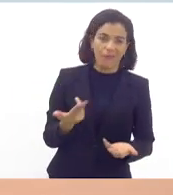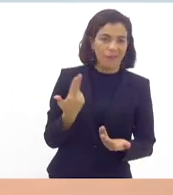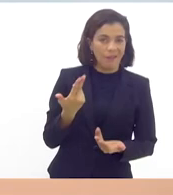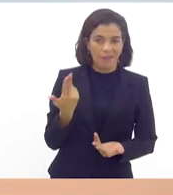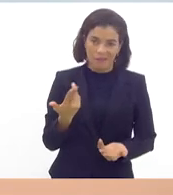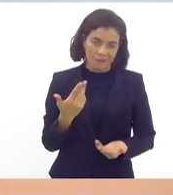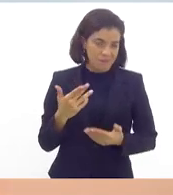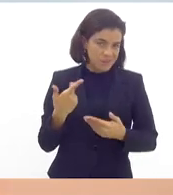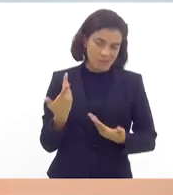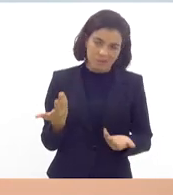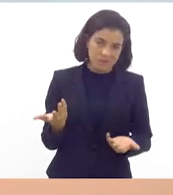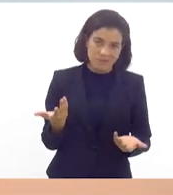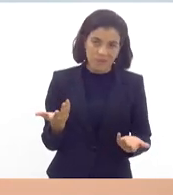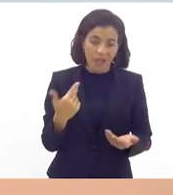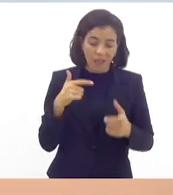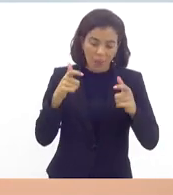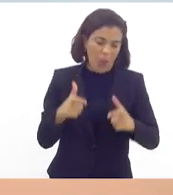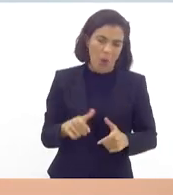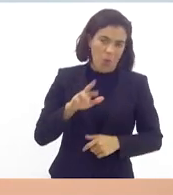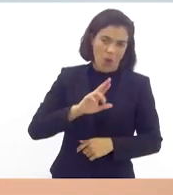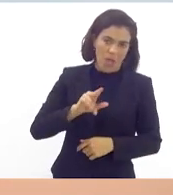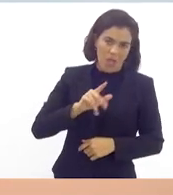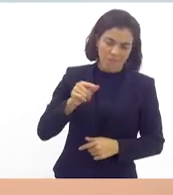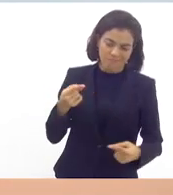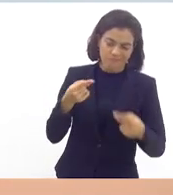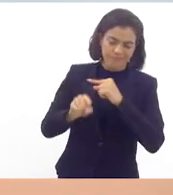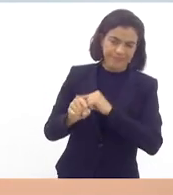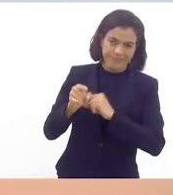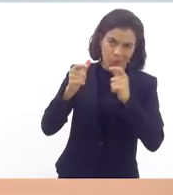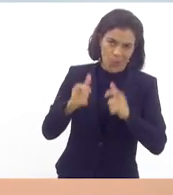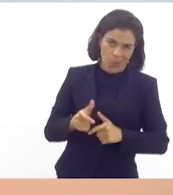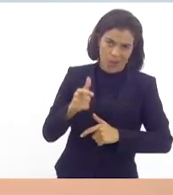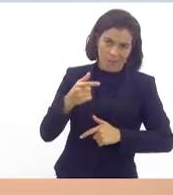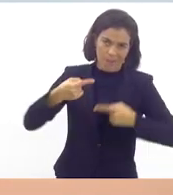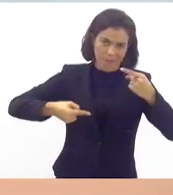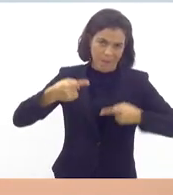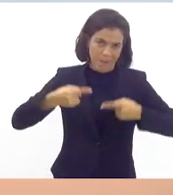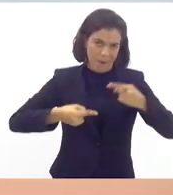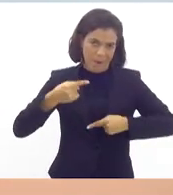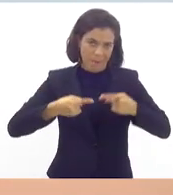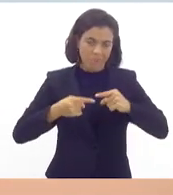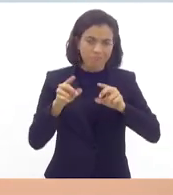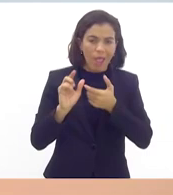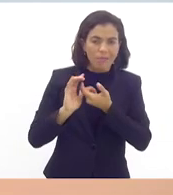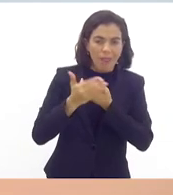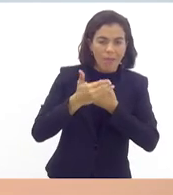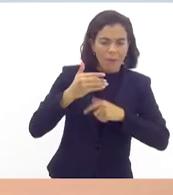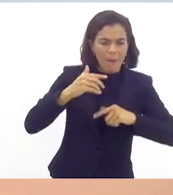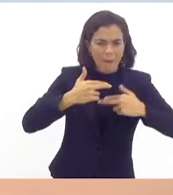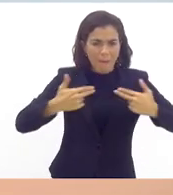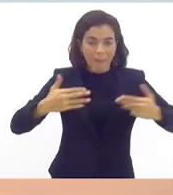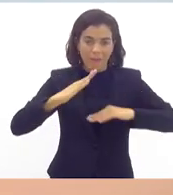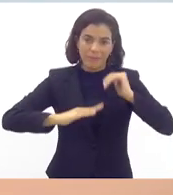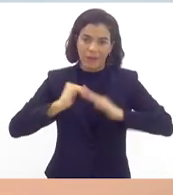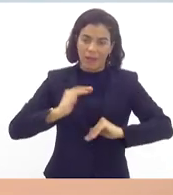avançar. É, aqui não é o local de fazer esse debate técnico. Terceiro,